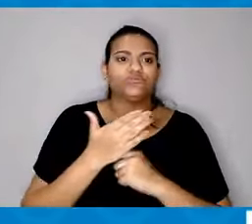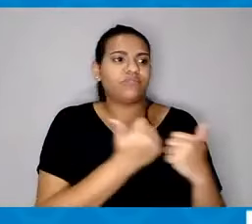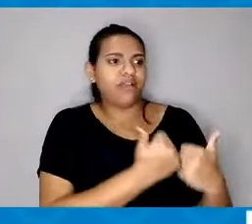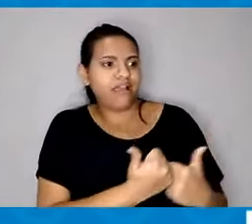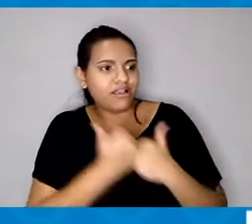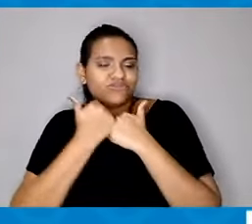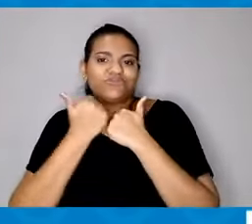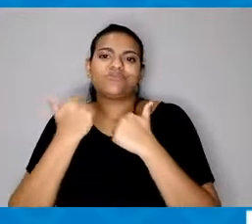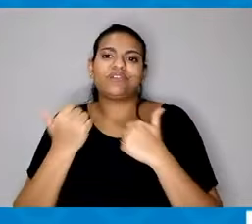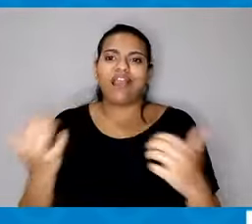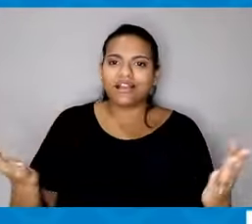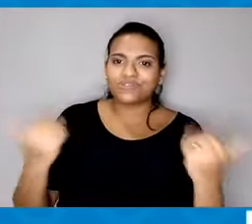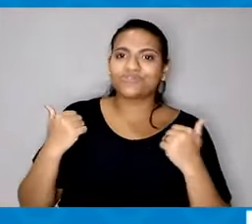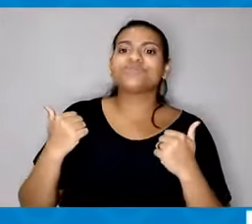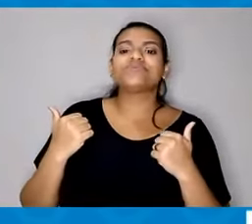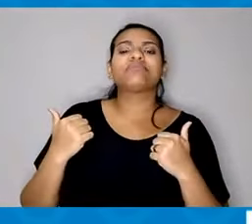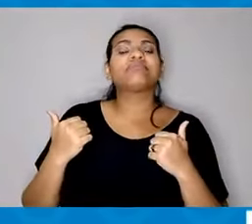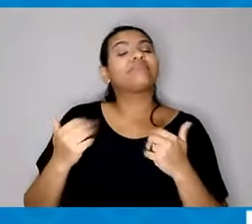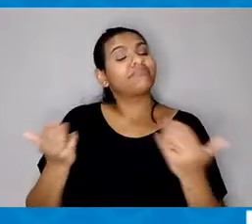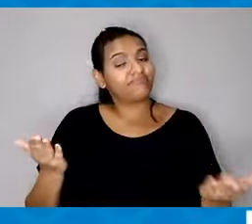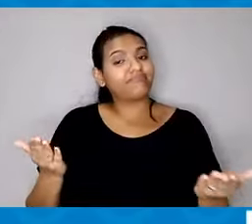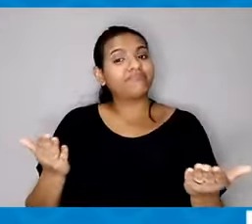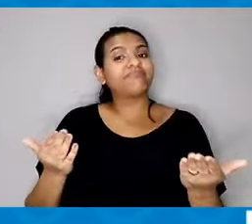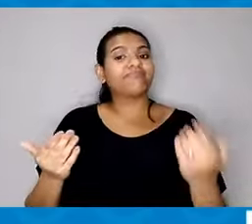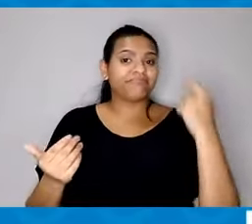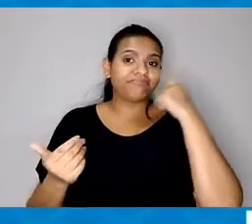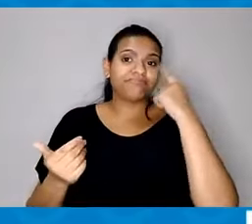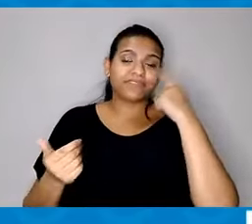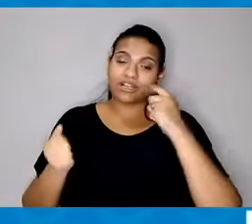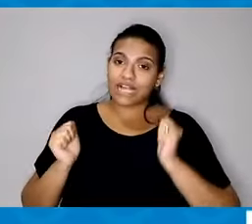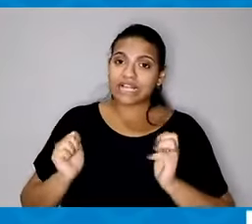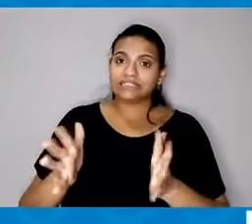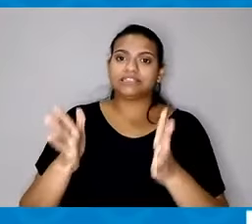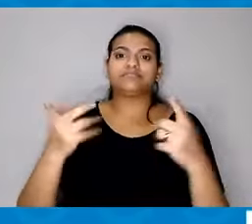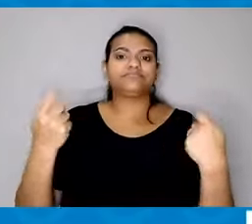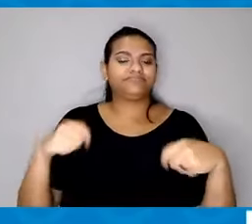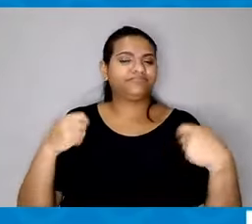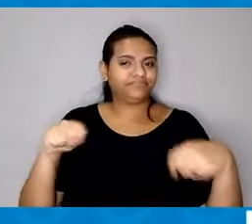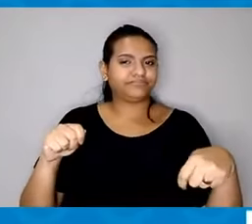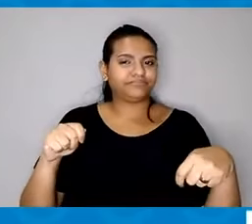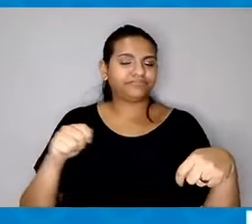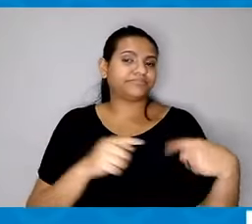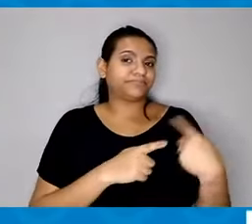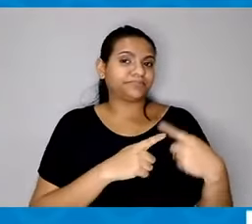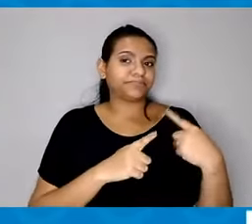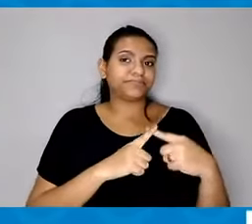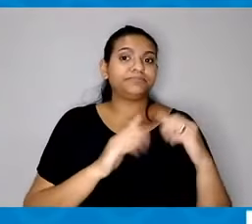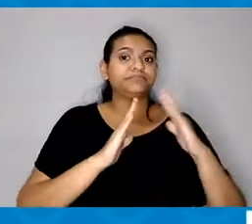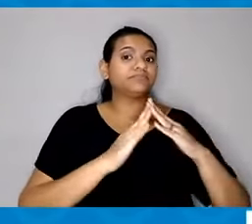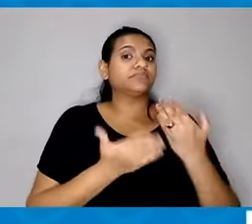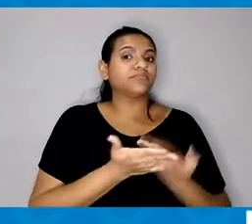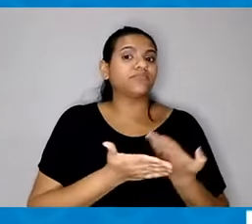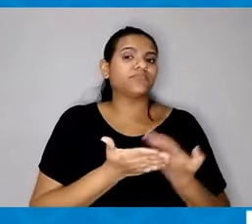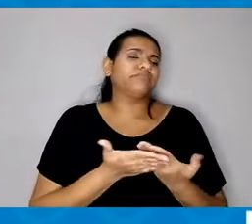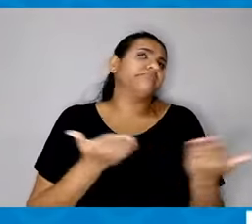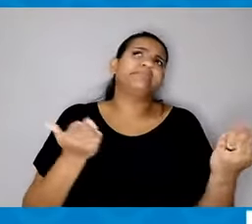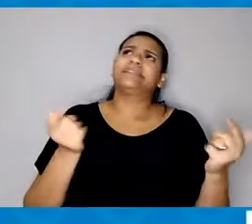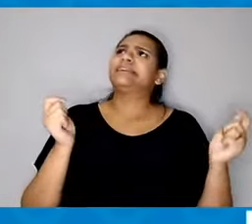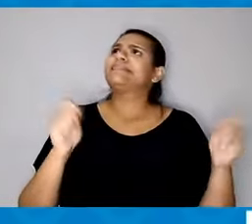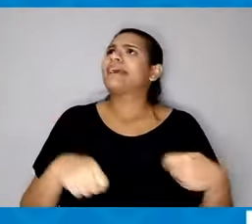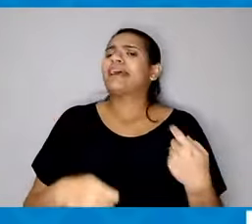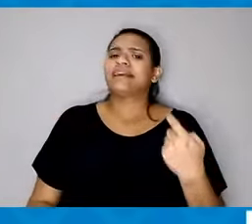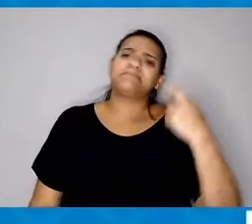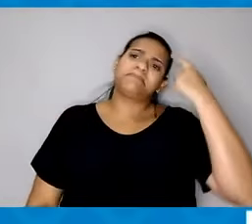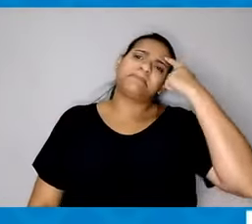próprio Genivaldo disse no final aí, let's go, né? Então, porque a escola pode ser um startup, onde os estudantes são... Gente,